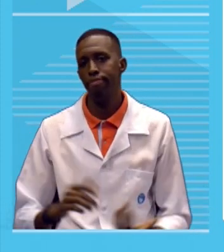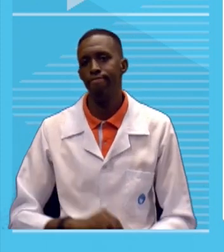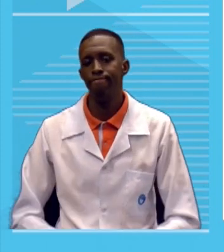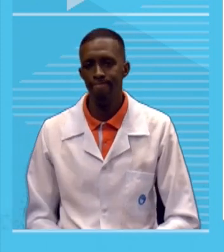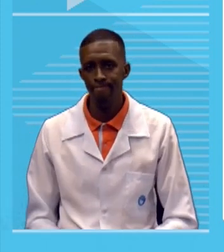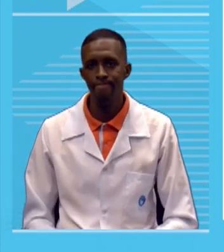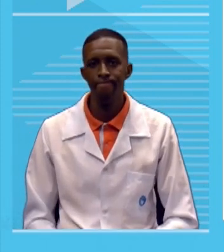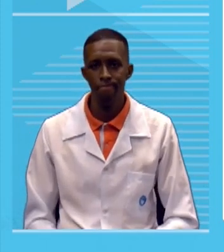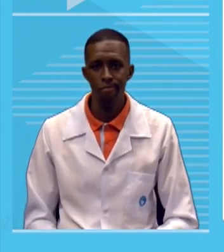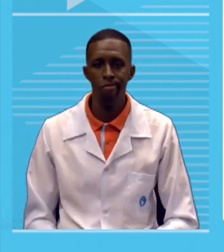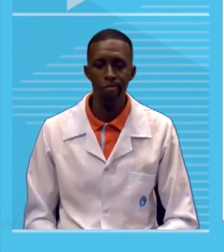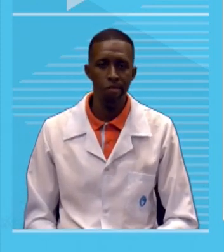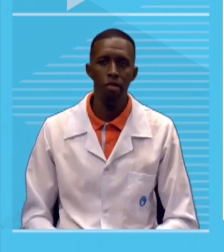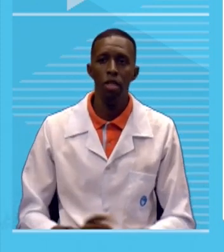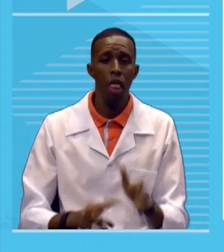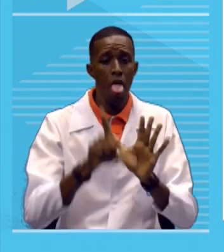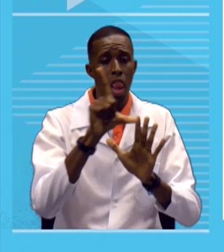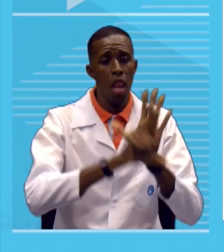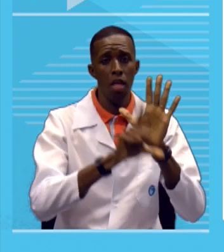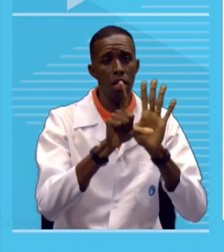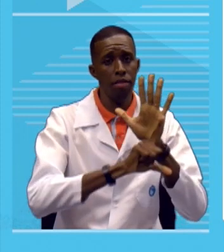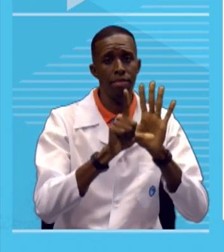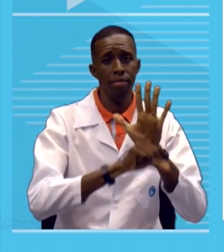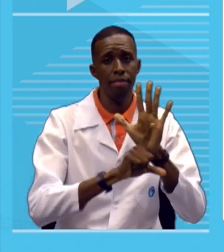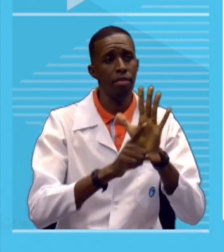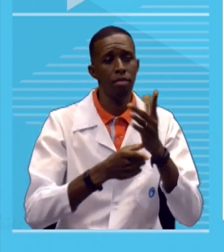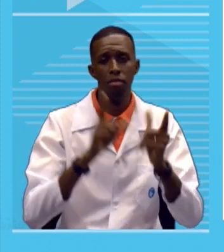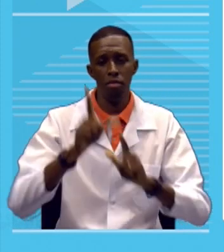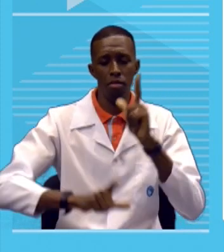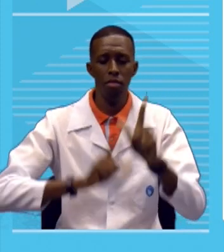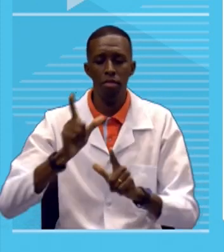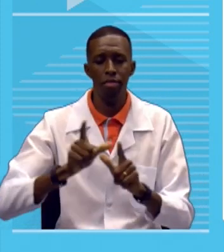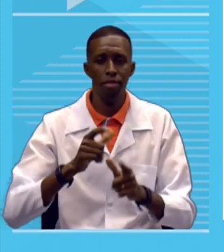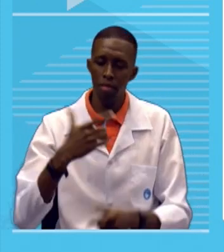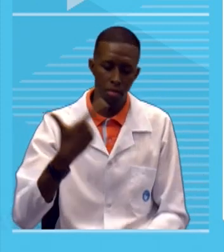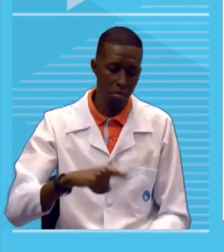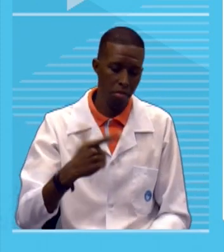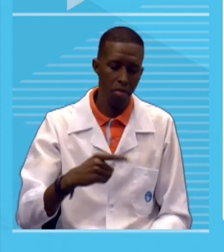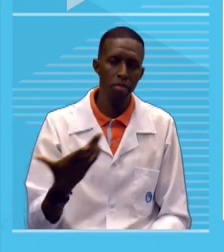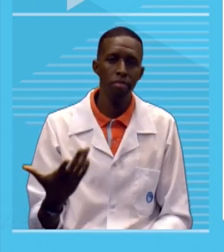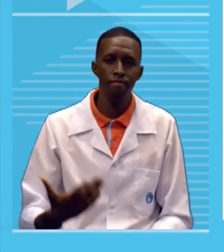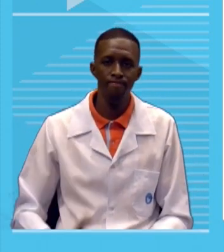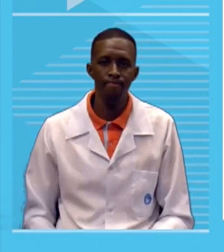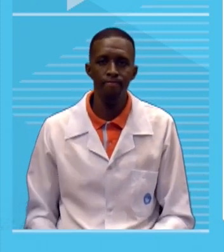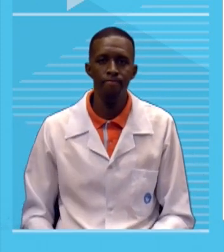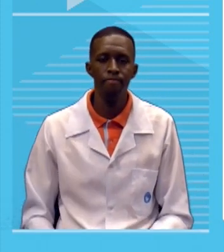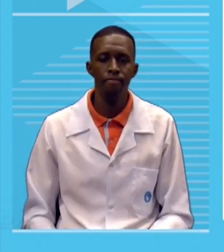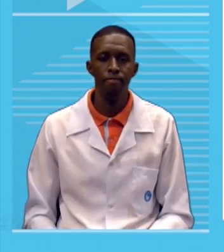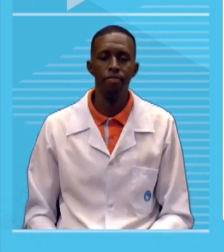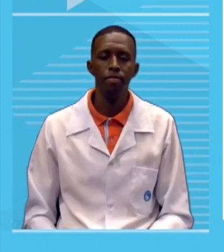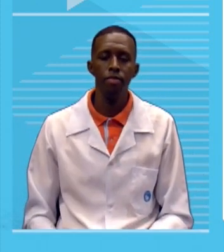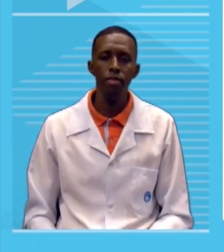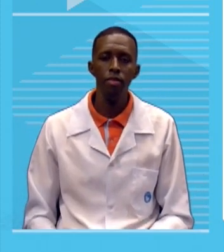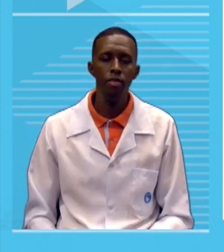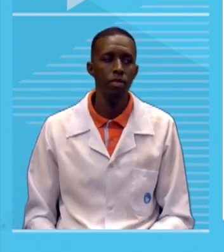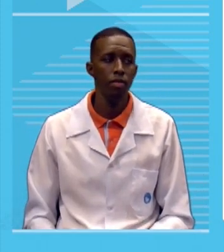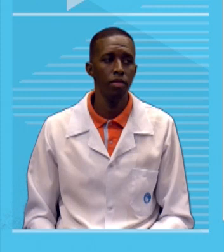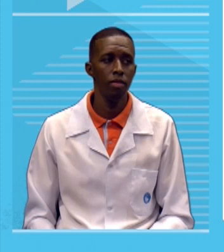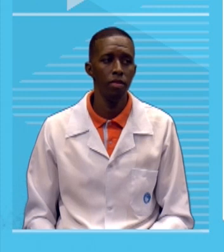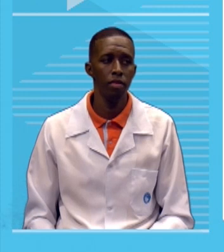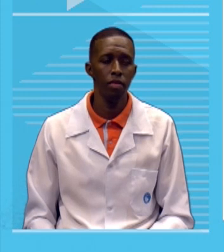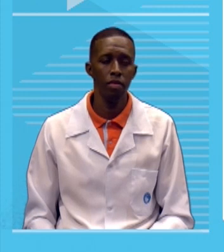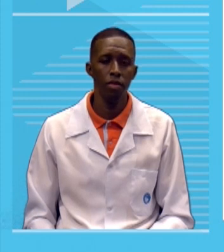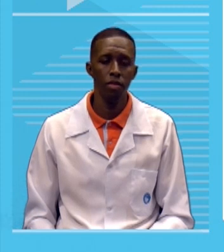tem nenhuma lei trabalhista garantida, sendo que é um direito dele, né? É um direito nosso. Também vem aí